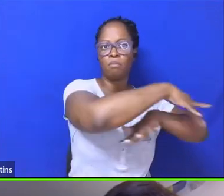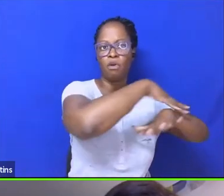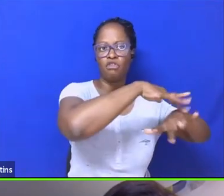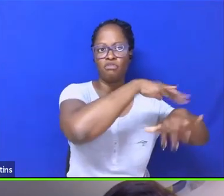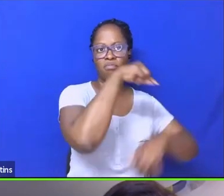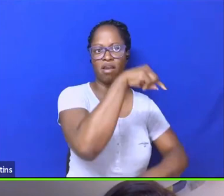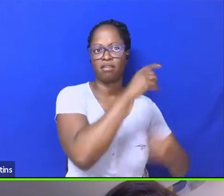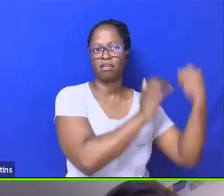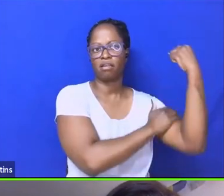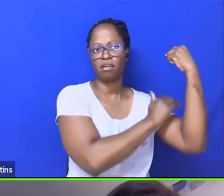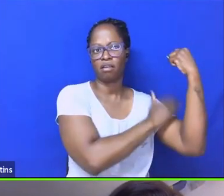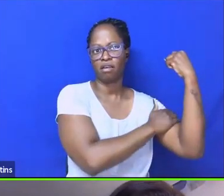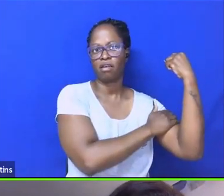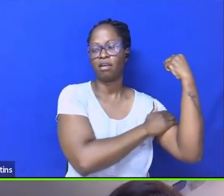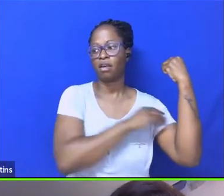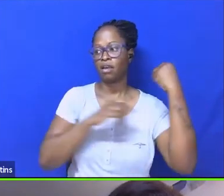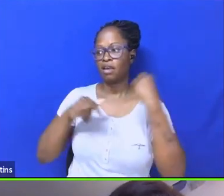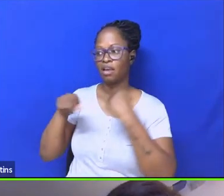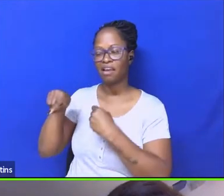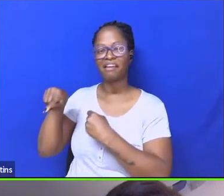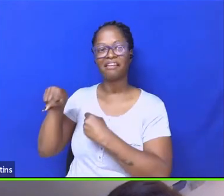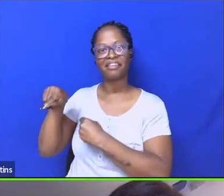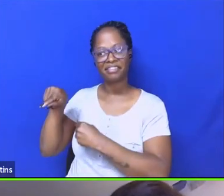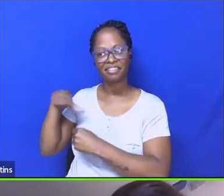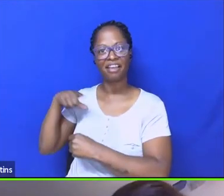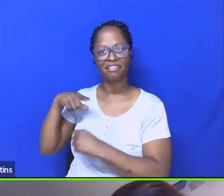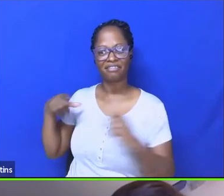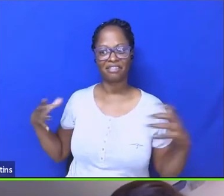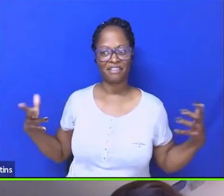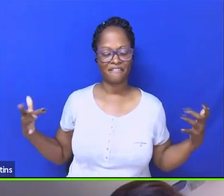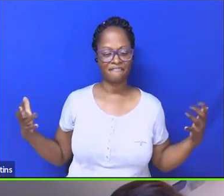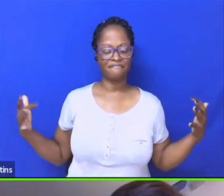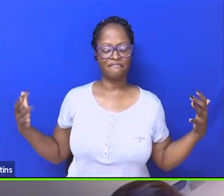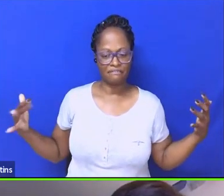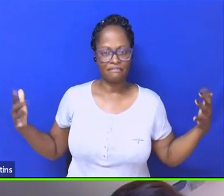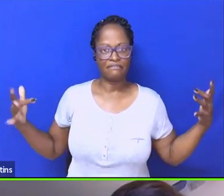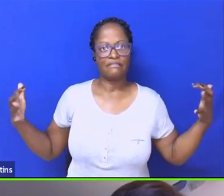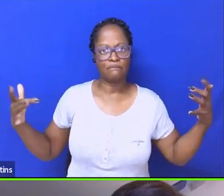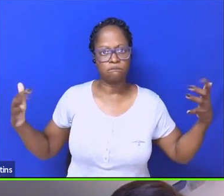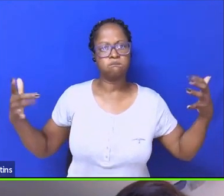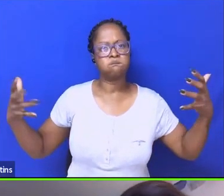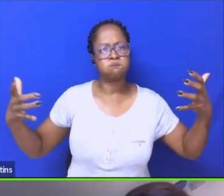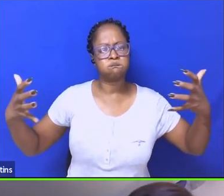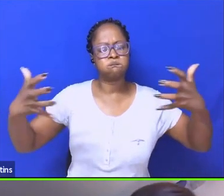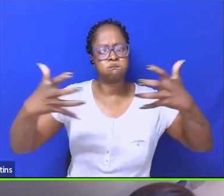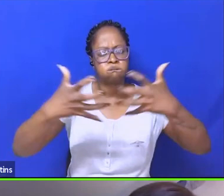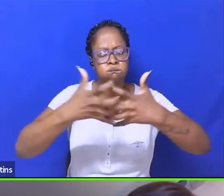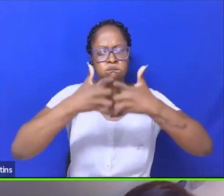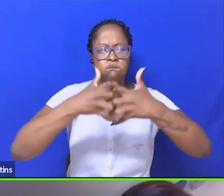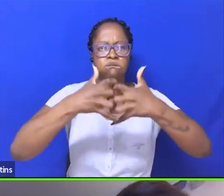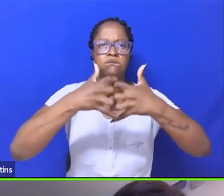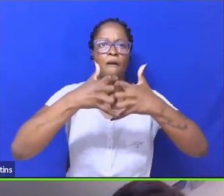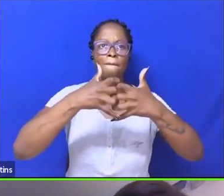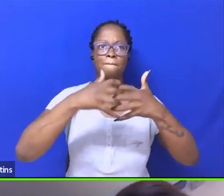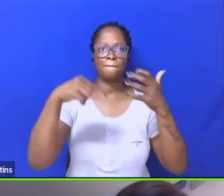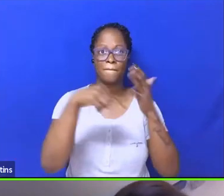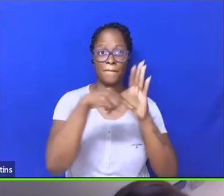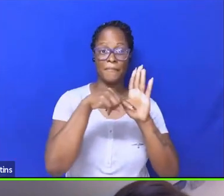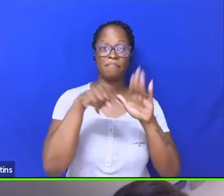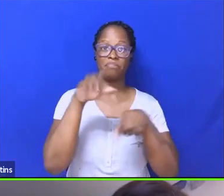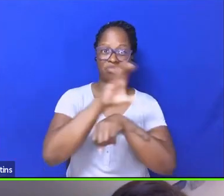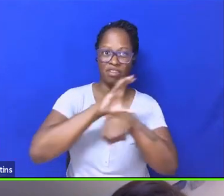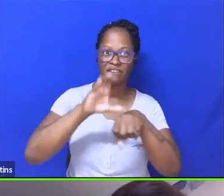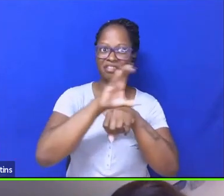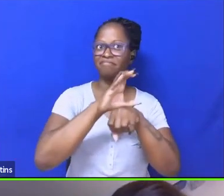fez que tomasse muito mais força o projeto de lei no Congresso porque tinha todos os fundamentos mas